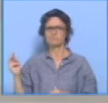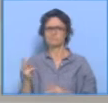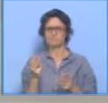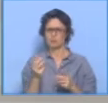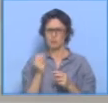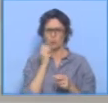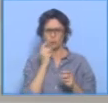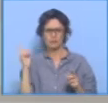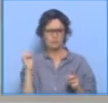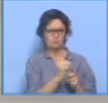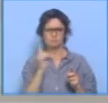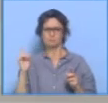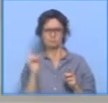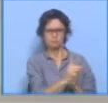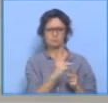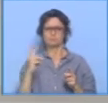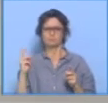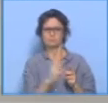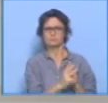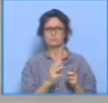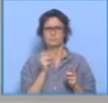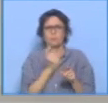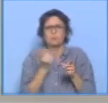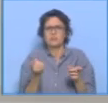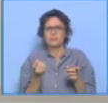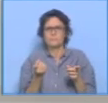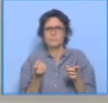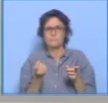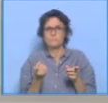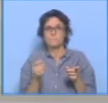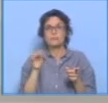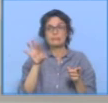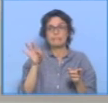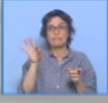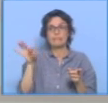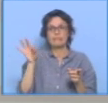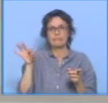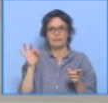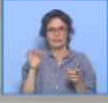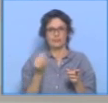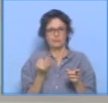Elas, obviamente, são escolhidas ao dedo. E elas revelam-nos